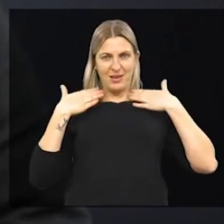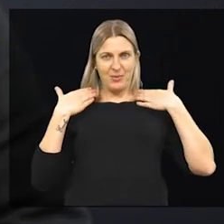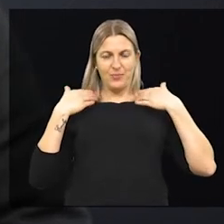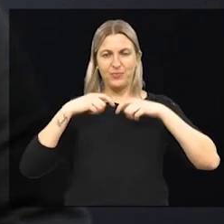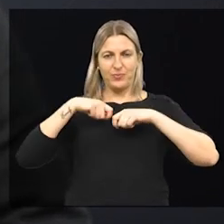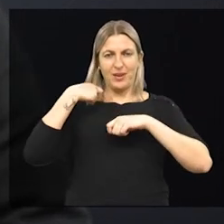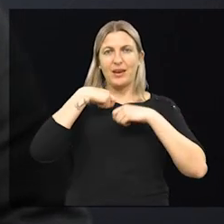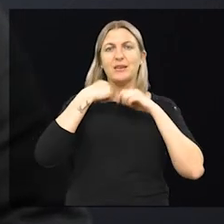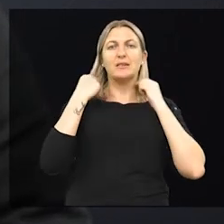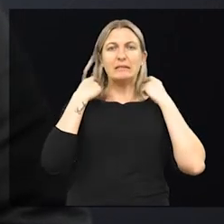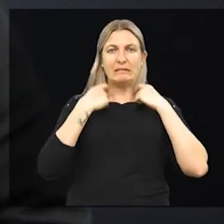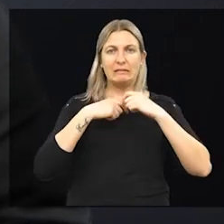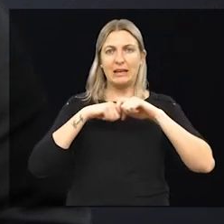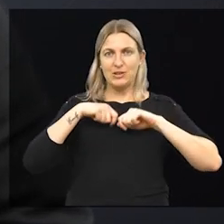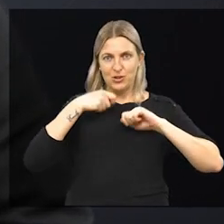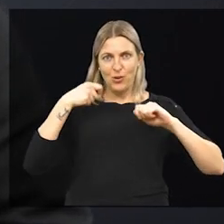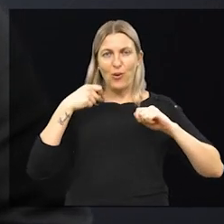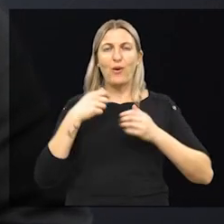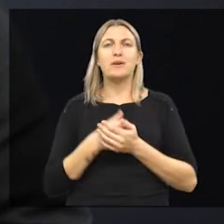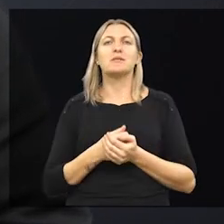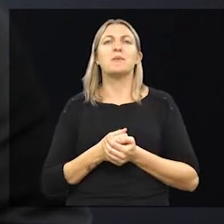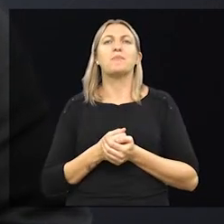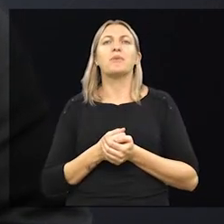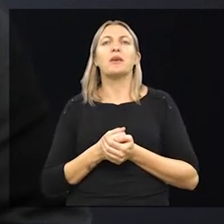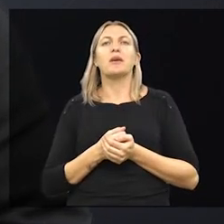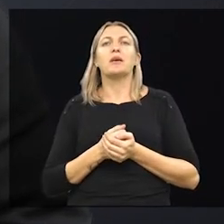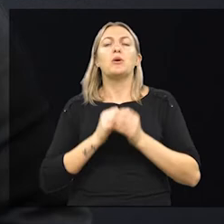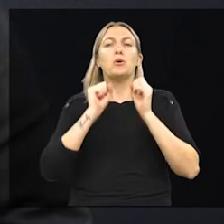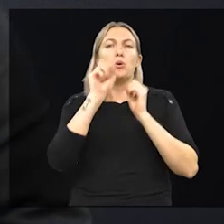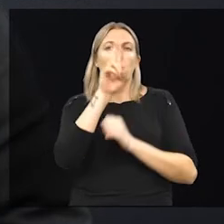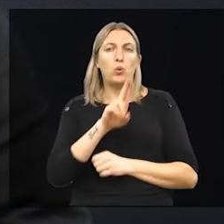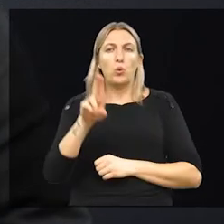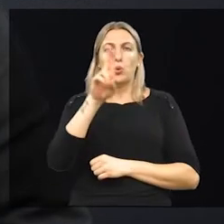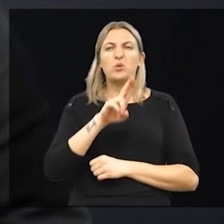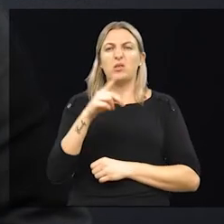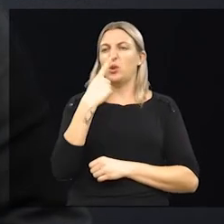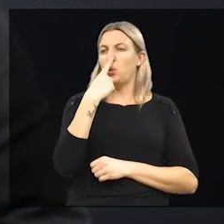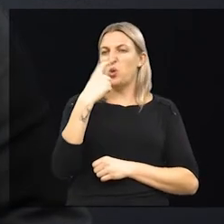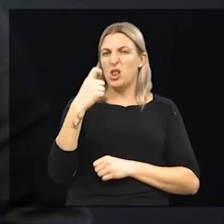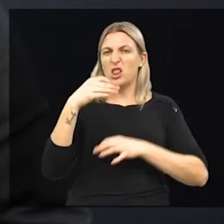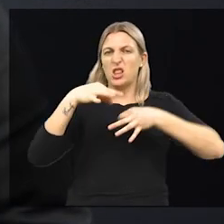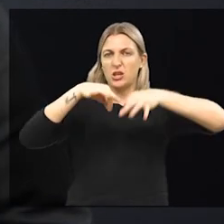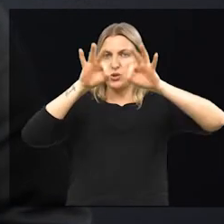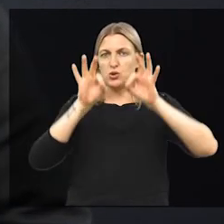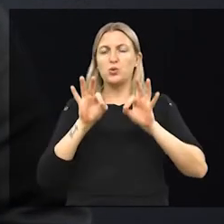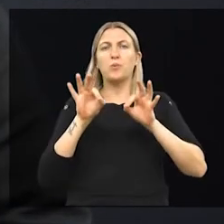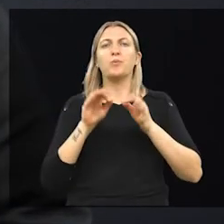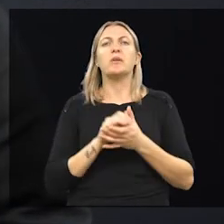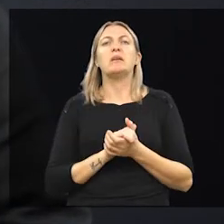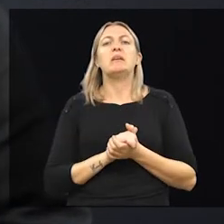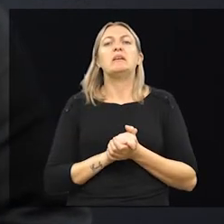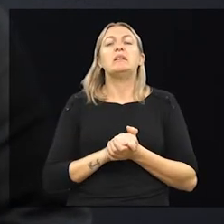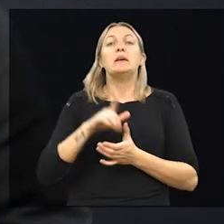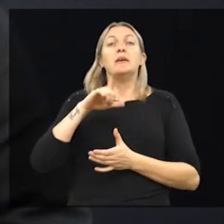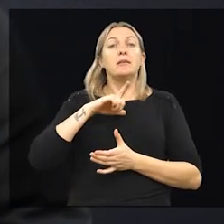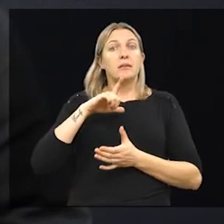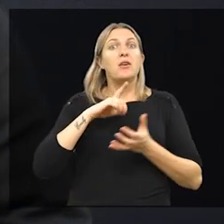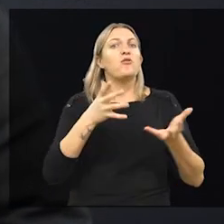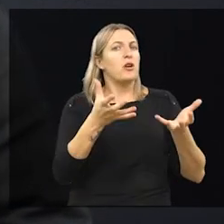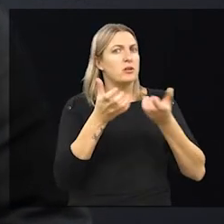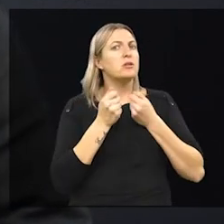critérios a gente utilizaria e no final das contas então a gente fez essa análise com se não me engano eram